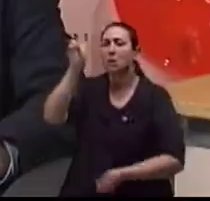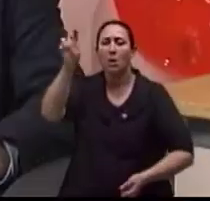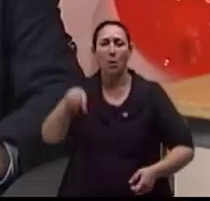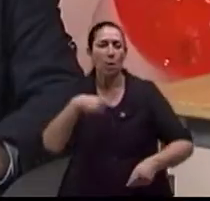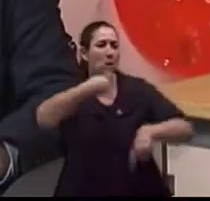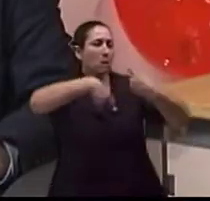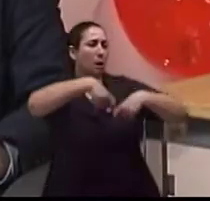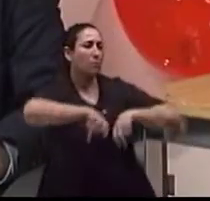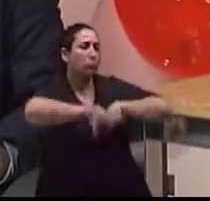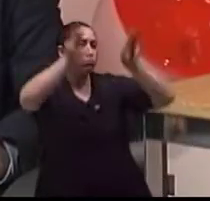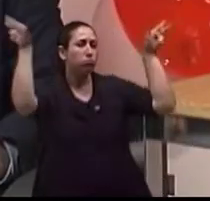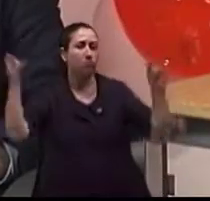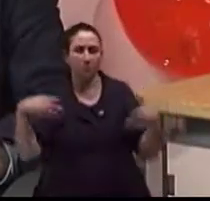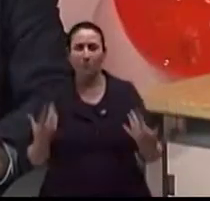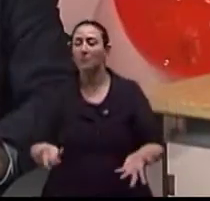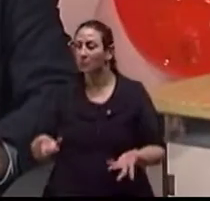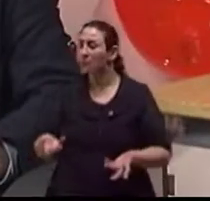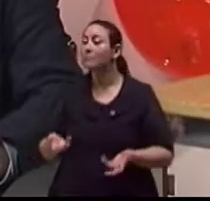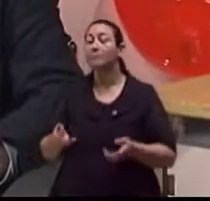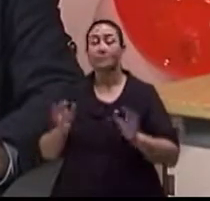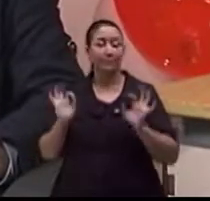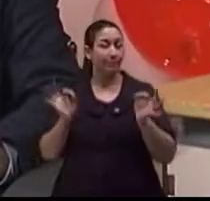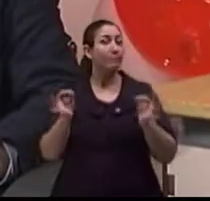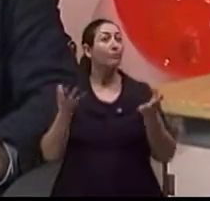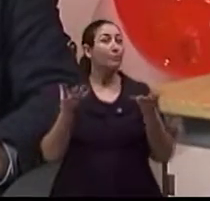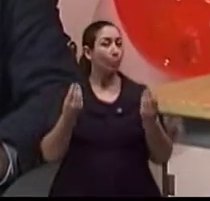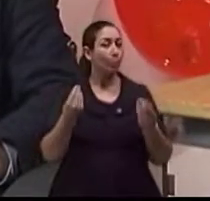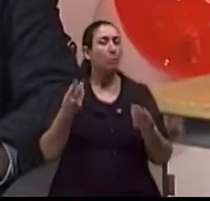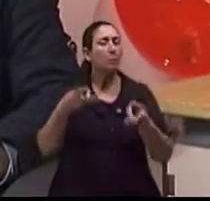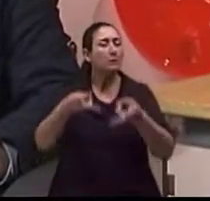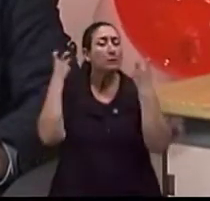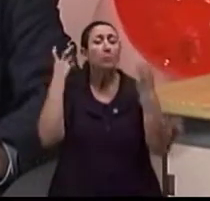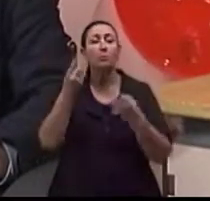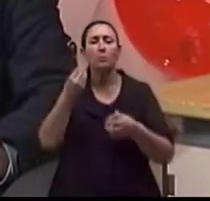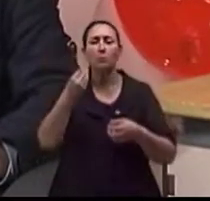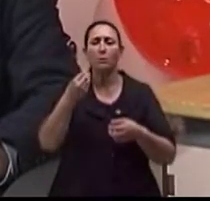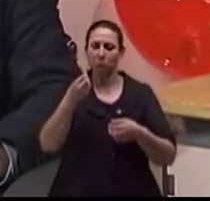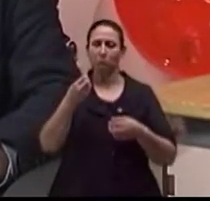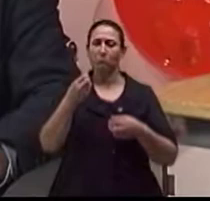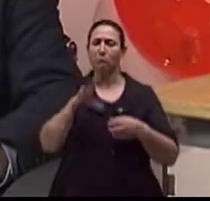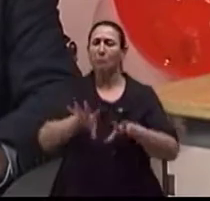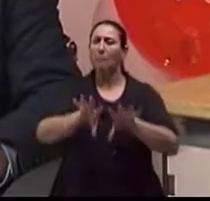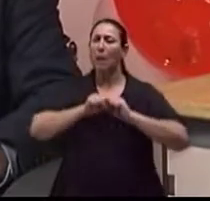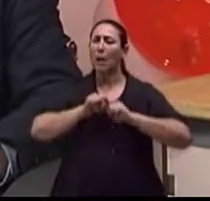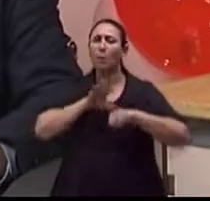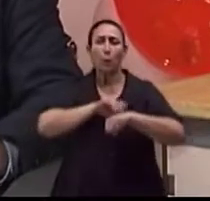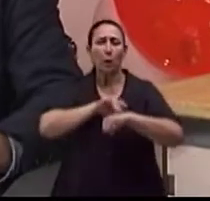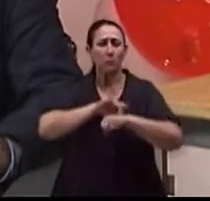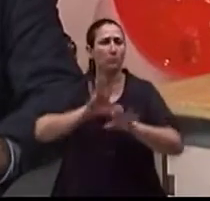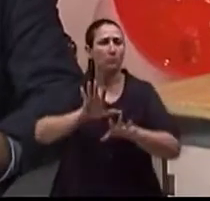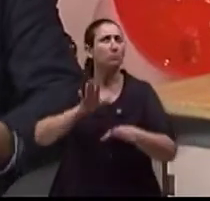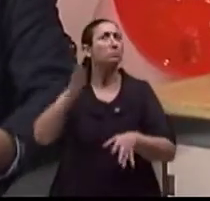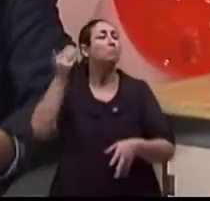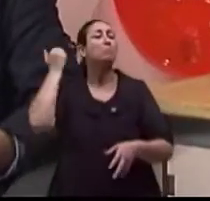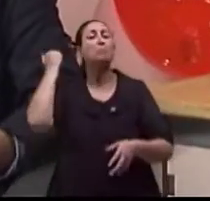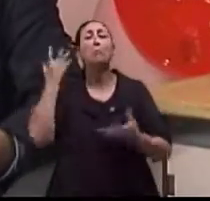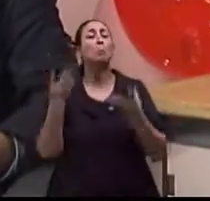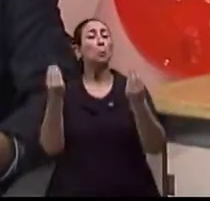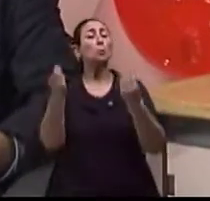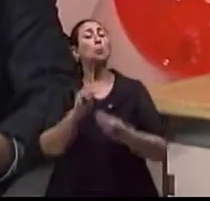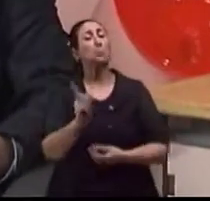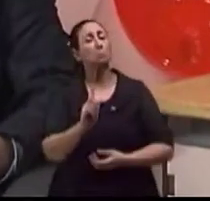Hoje em dia a gente tem visto muito no consultório doenças sexualmente transmissíveis que não tinha mais algum tempo